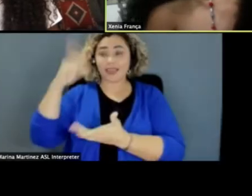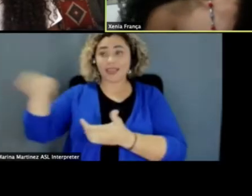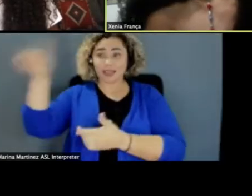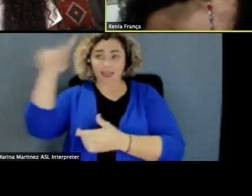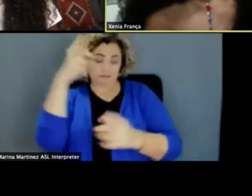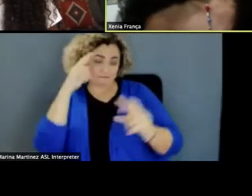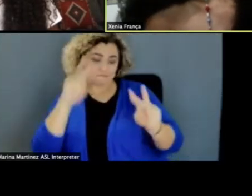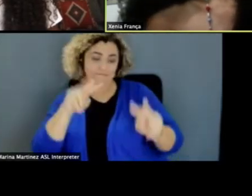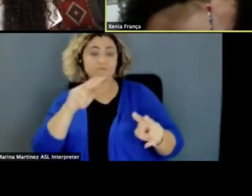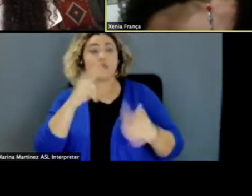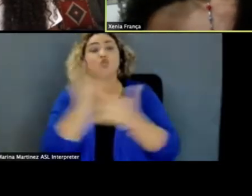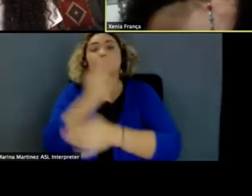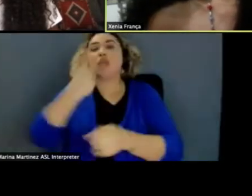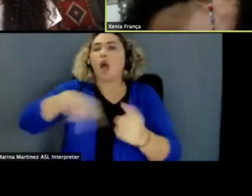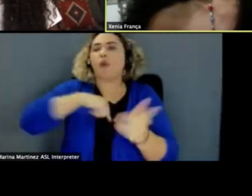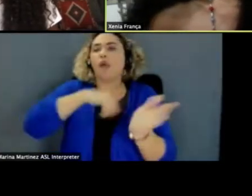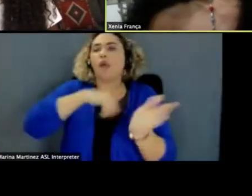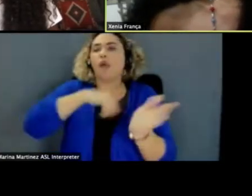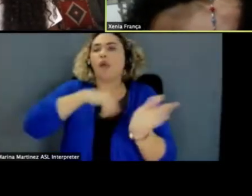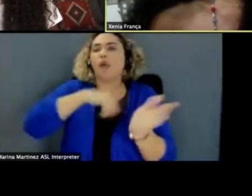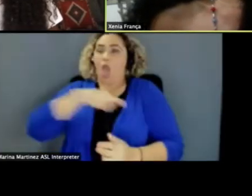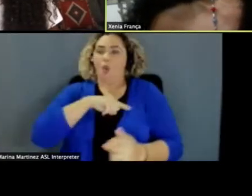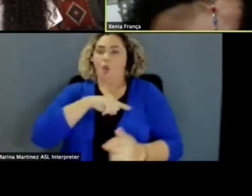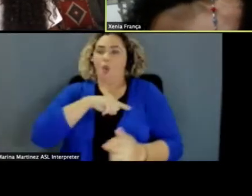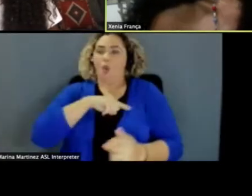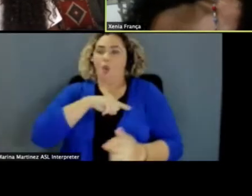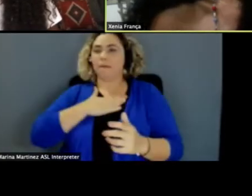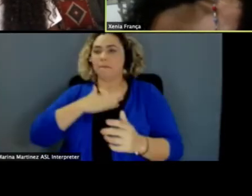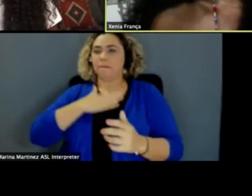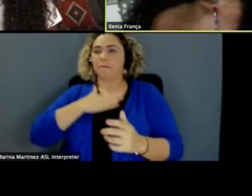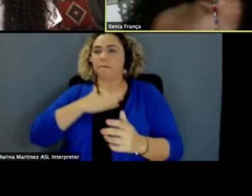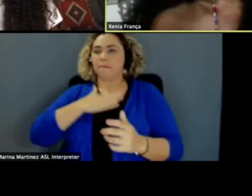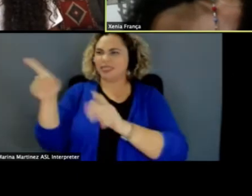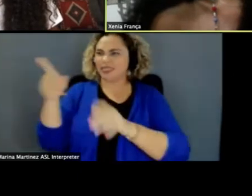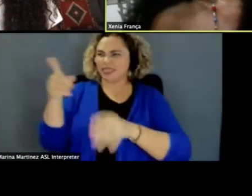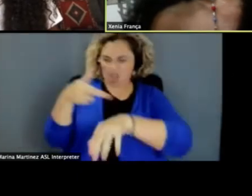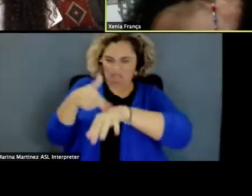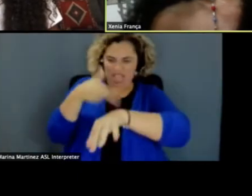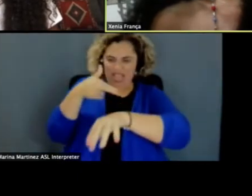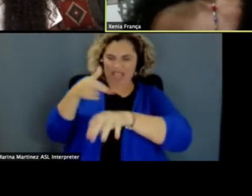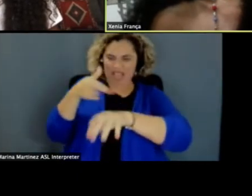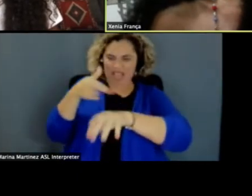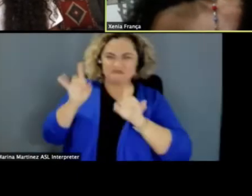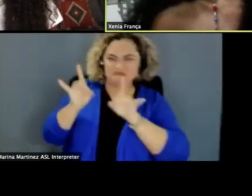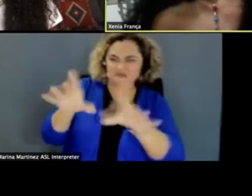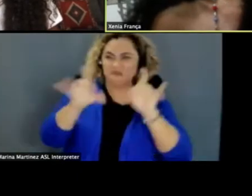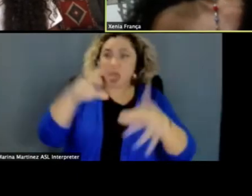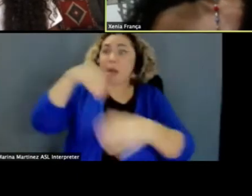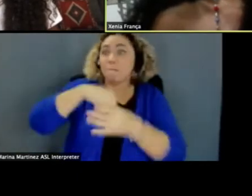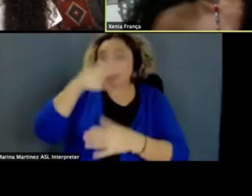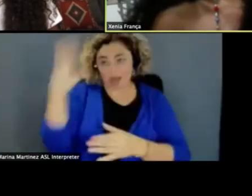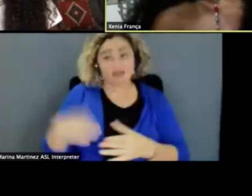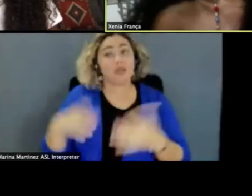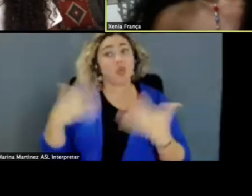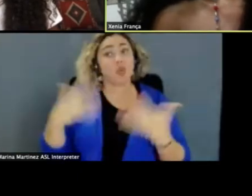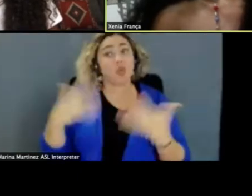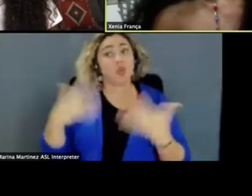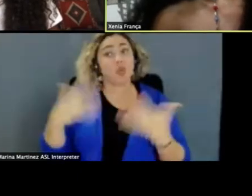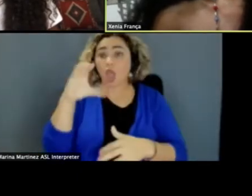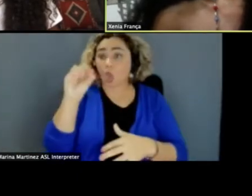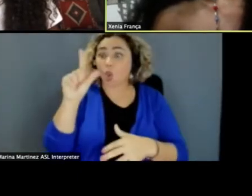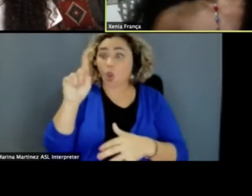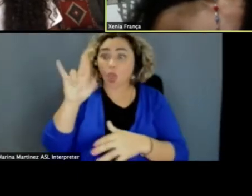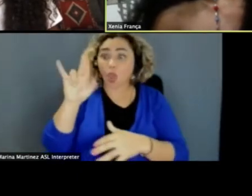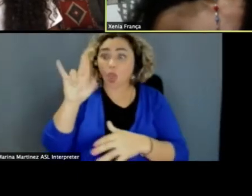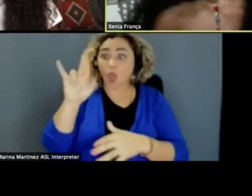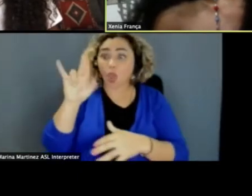enfim, na negação desse racismo que existe no Brasil. O Brasil ainda é uma colônia, né, de